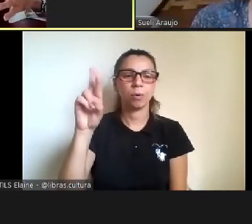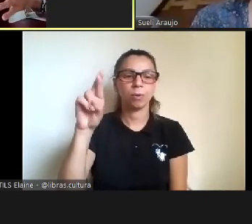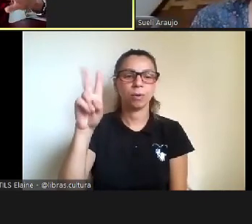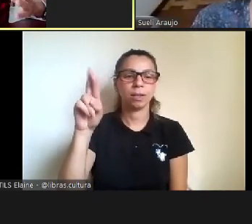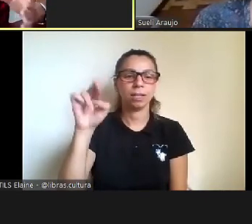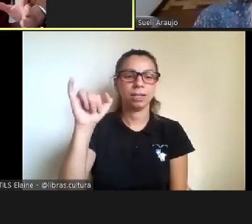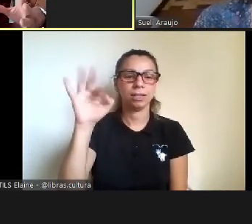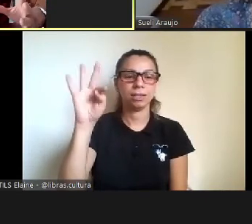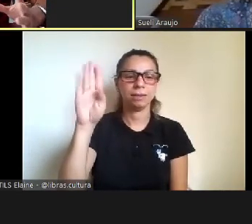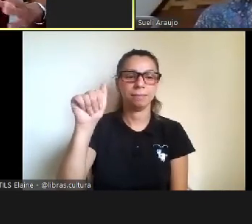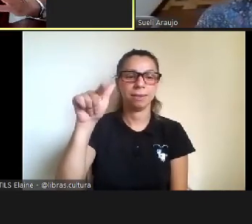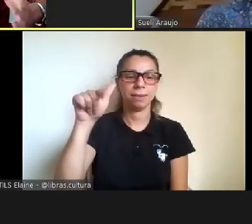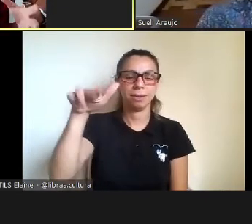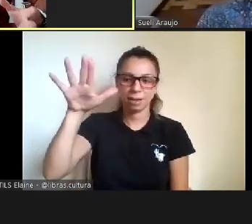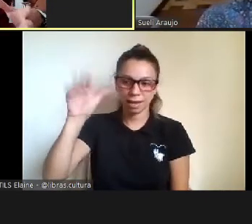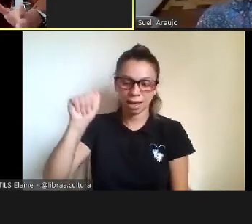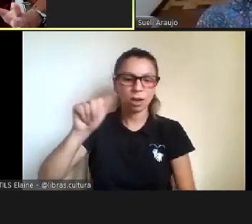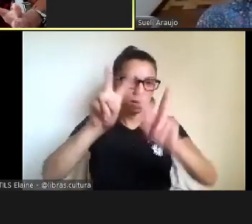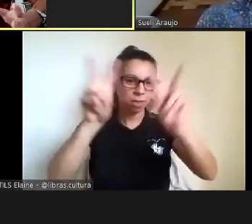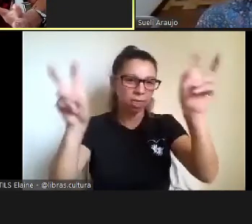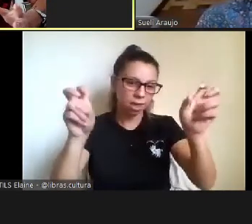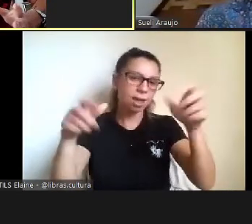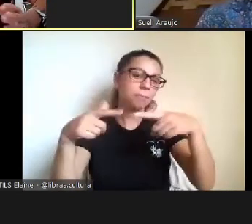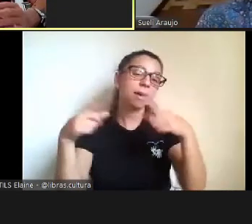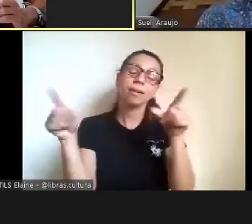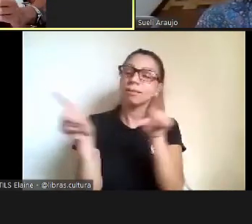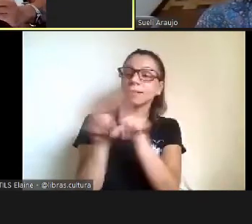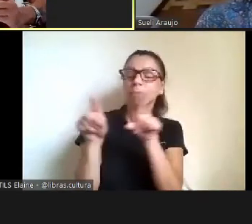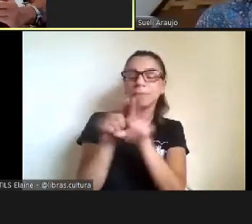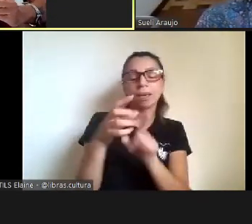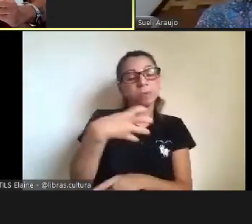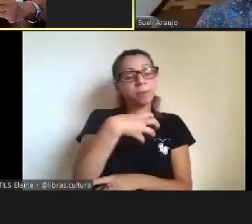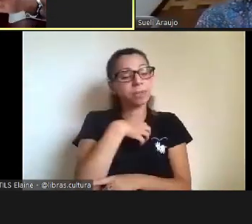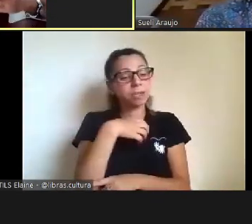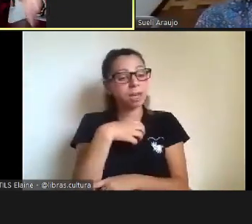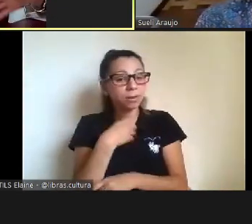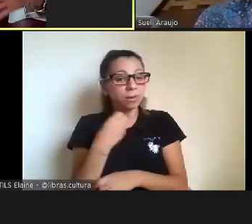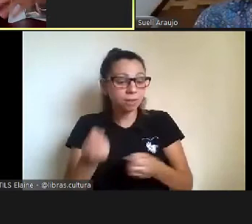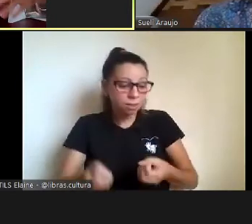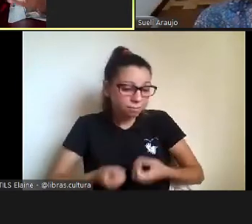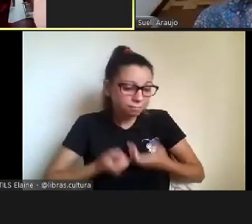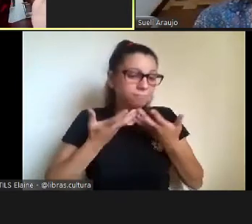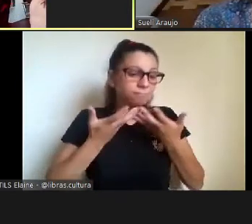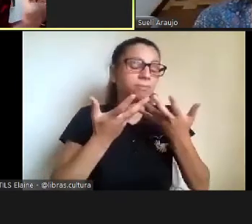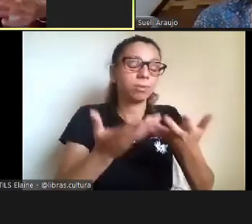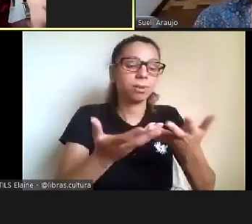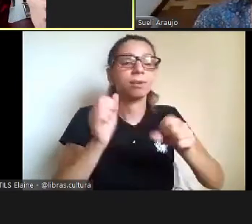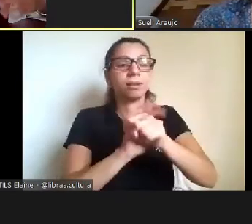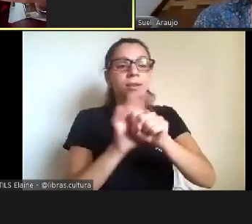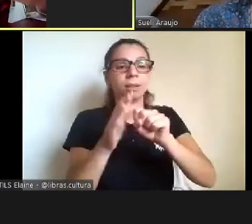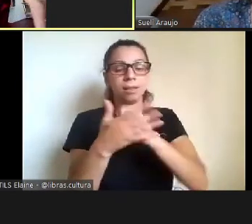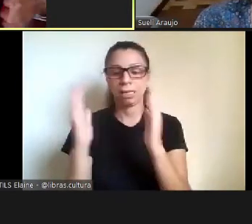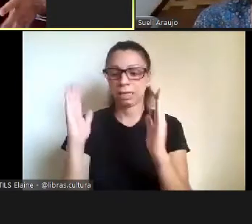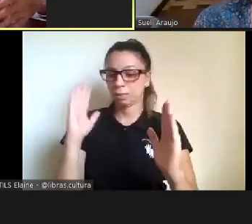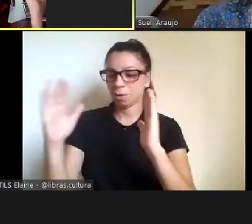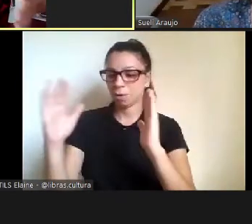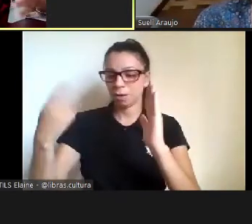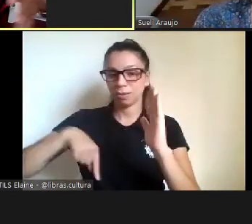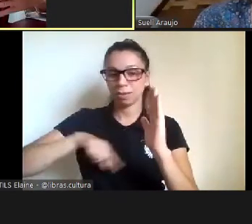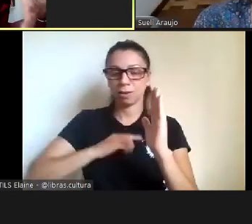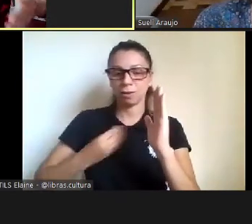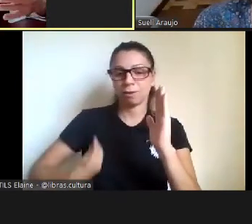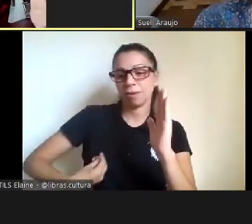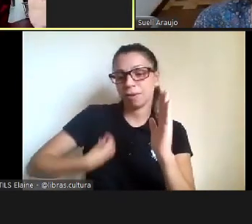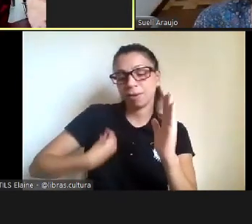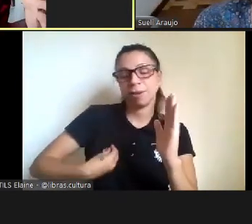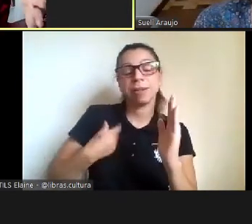partir desse momento que a gente está vivendo. E eu acho que eu tenho pensado muito sobre o que é o